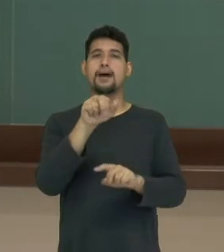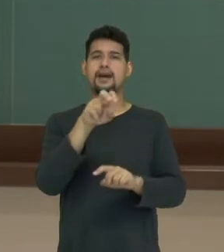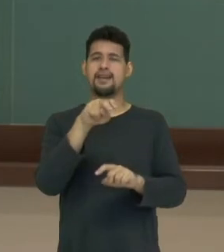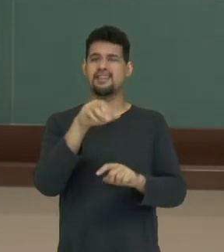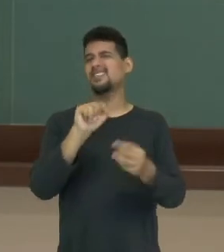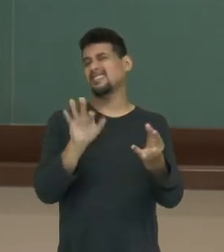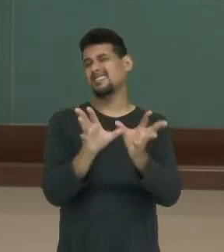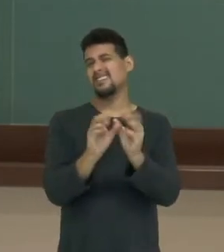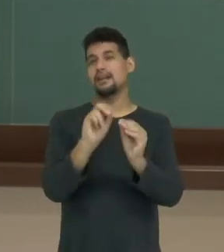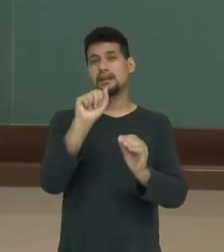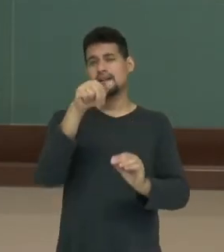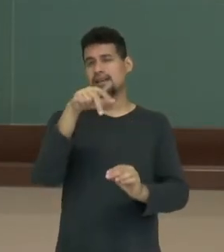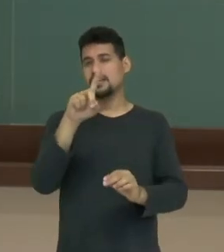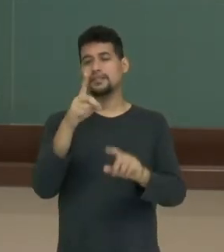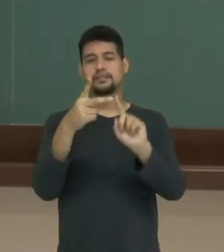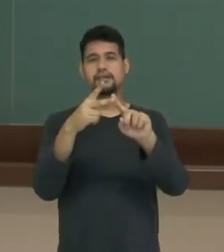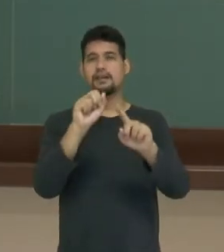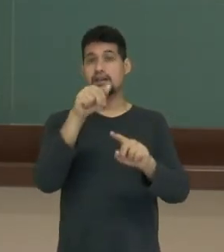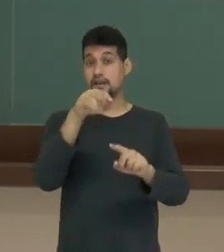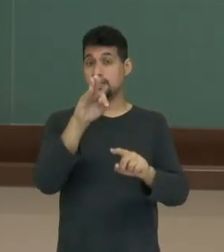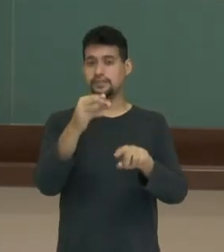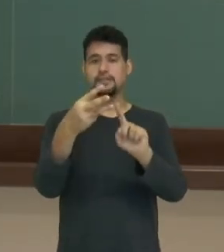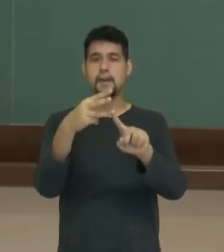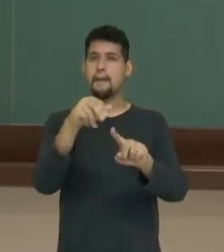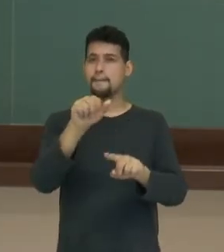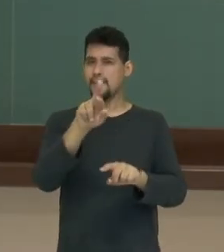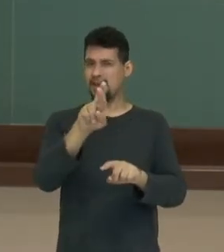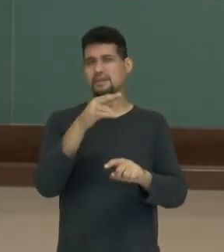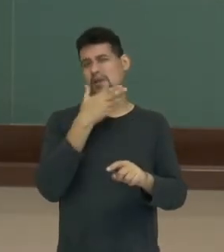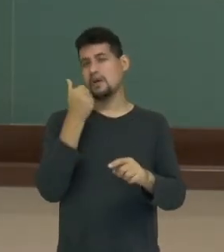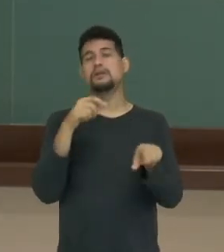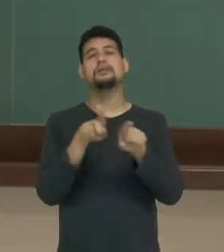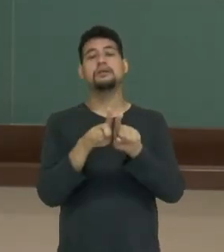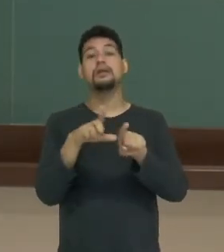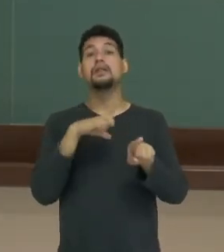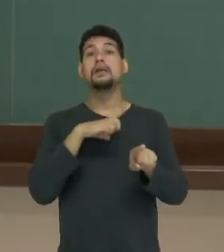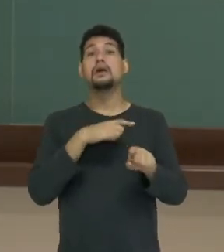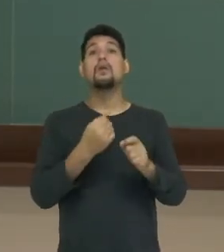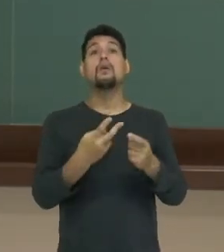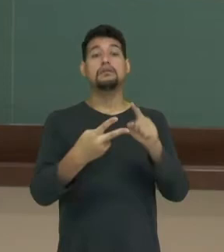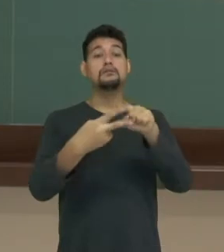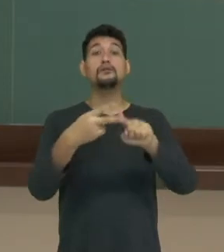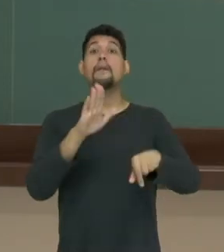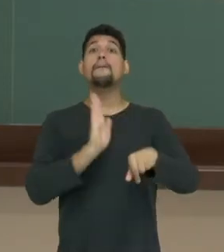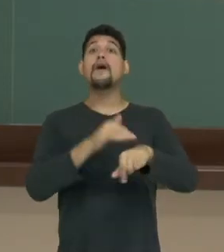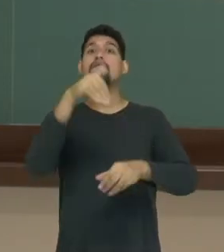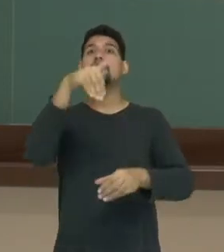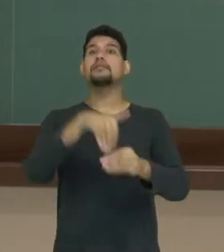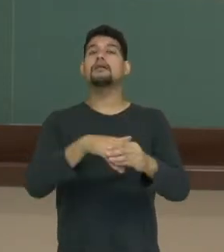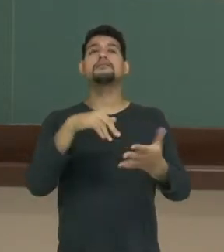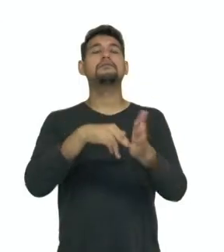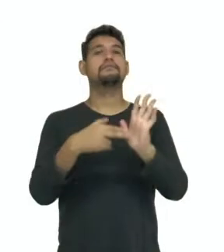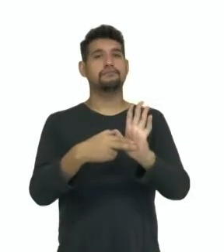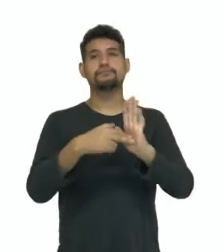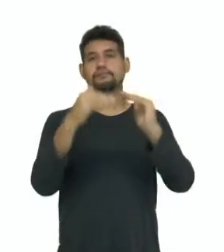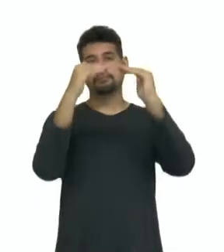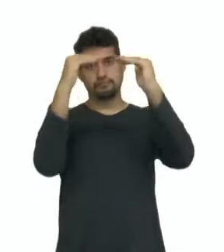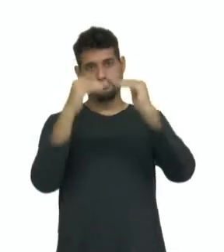candidatos. Haverá, os 2 candidatos mais votados serão eleitos